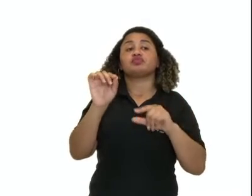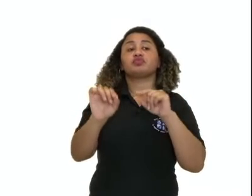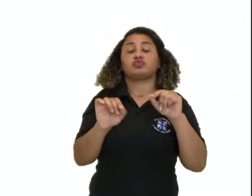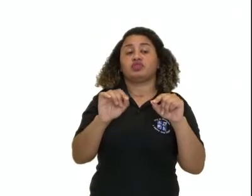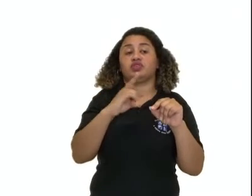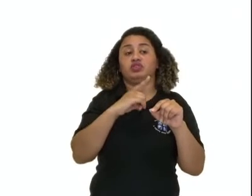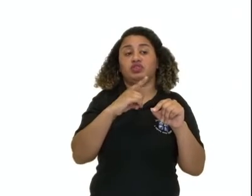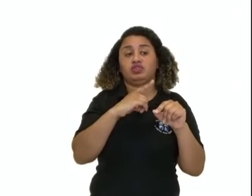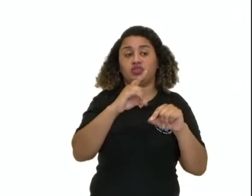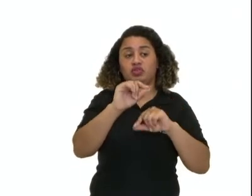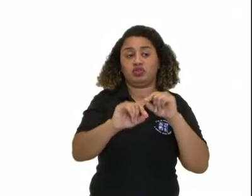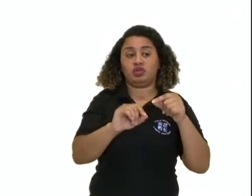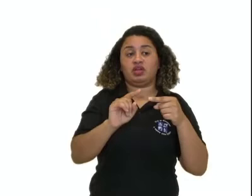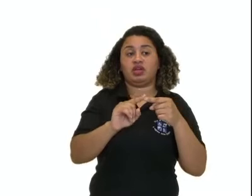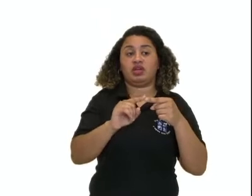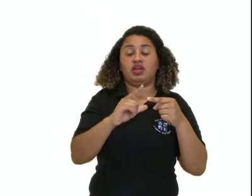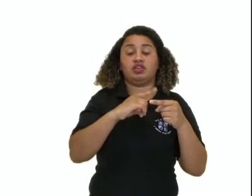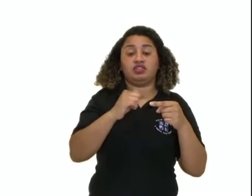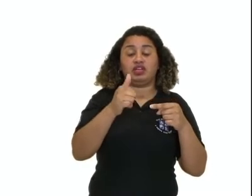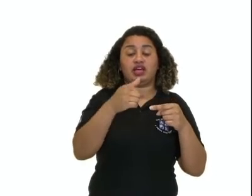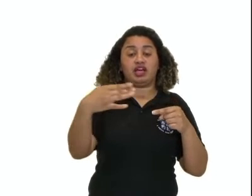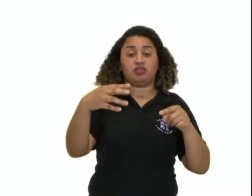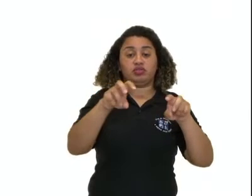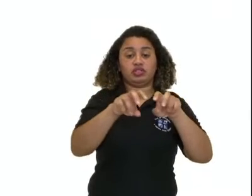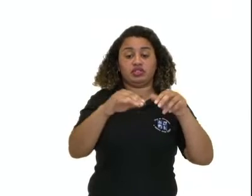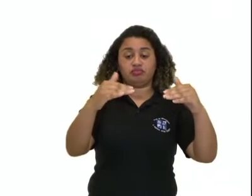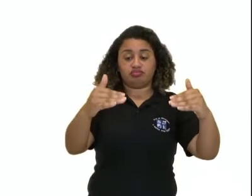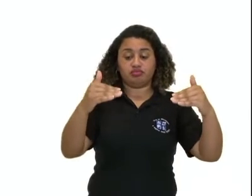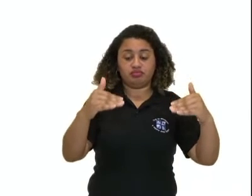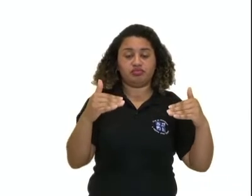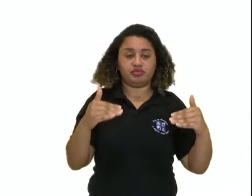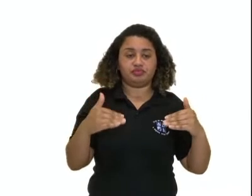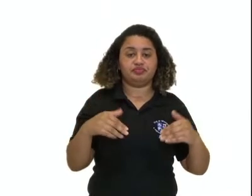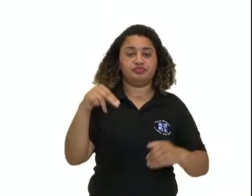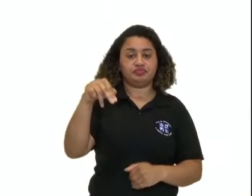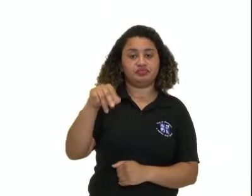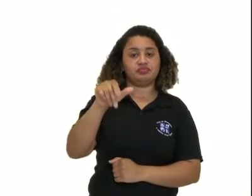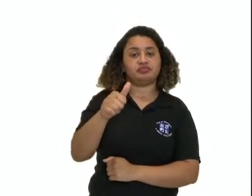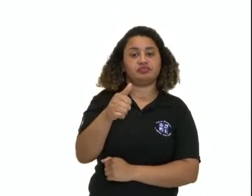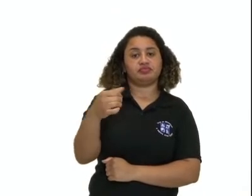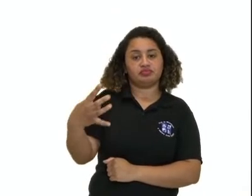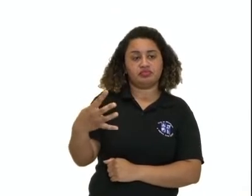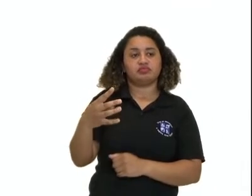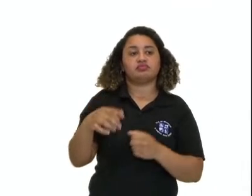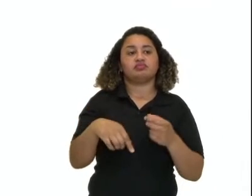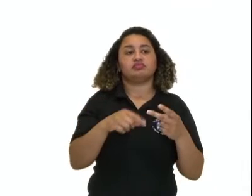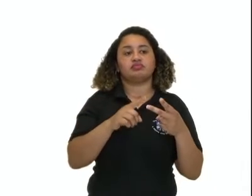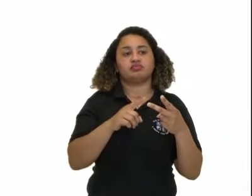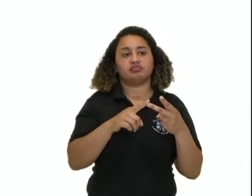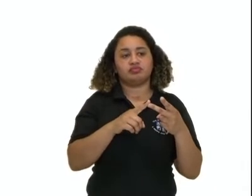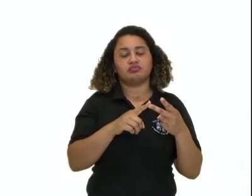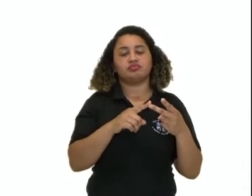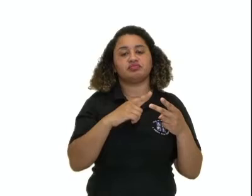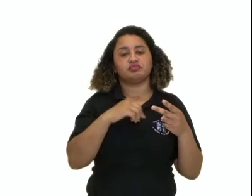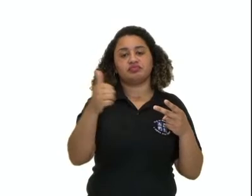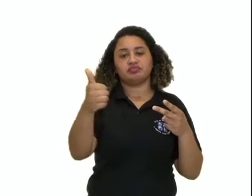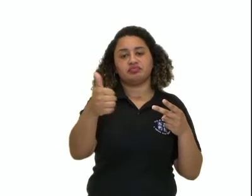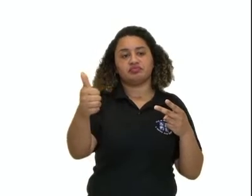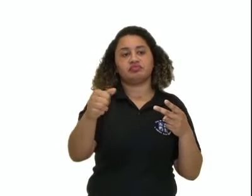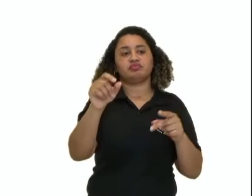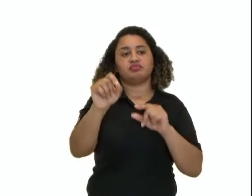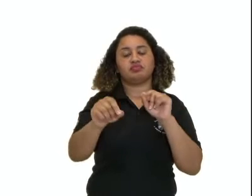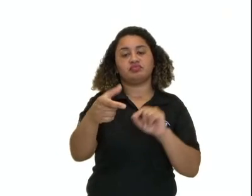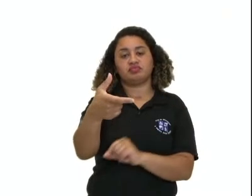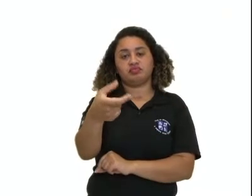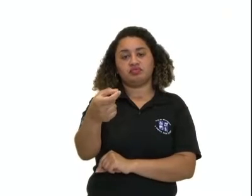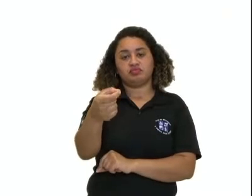problema? Dizia o seguinte, que há 14 filas, então o meu N é igual a 14. Onde, na primeira fila,